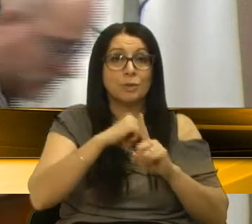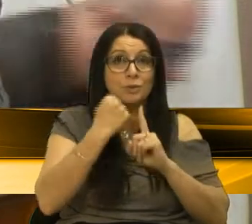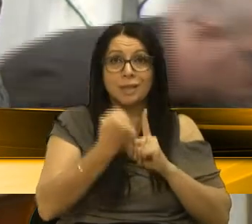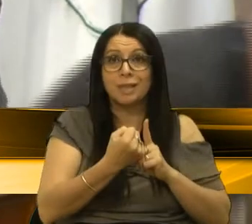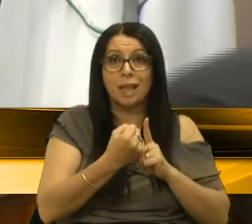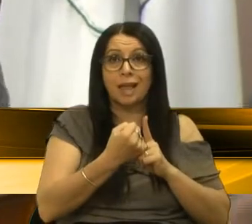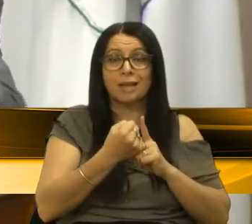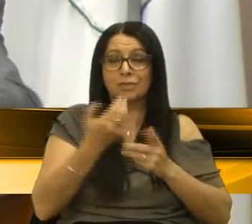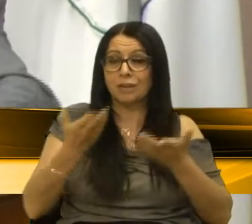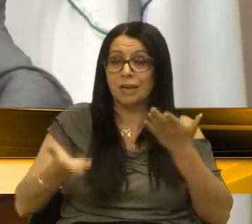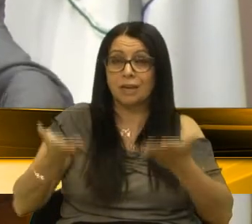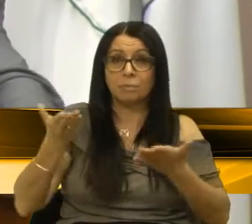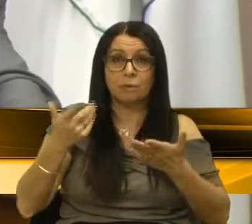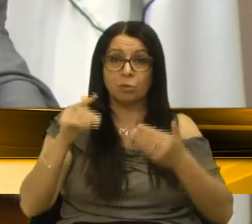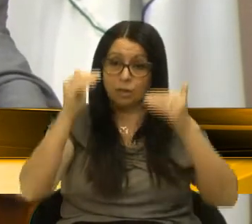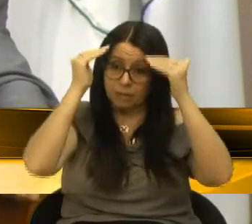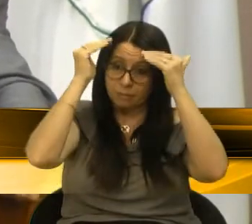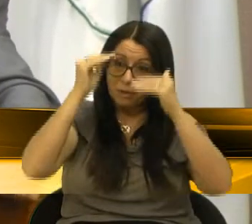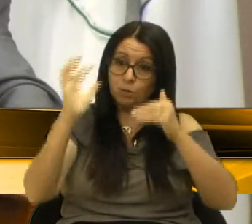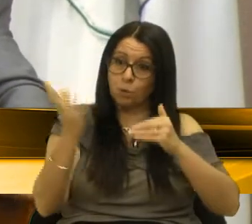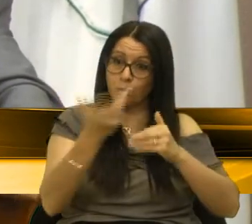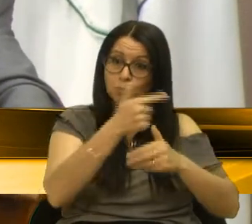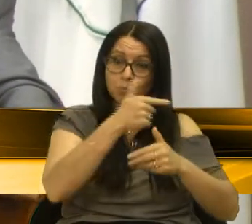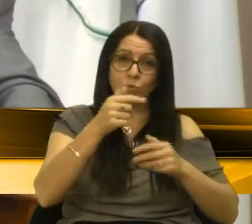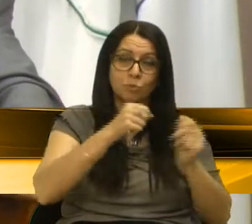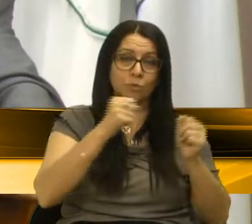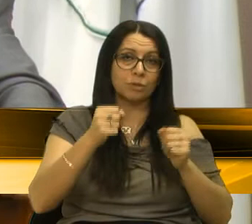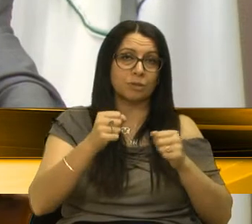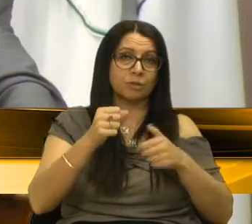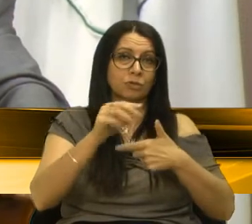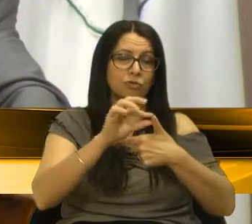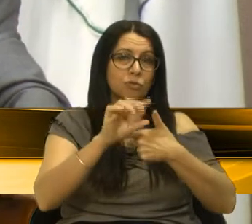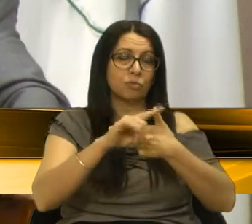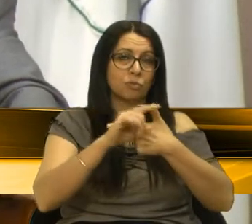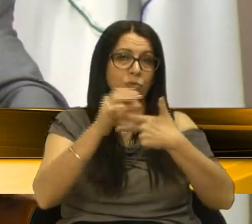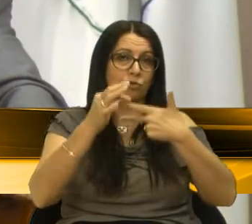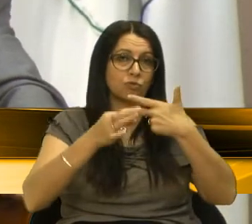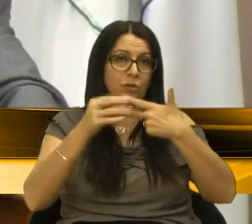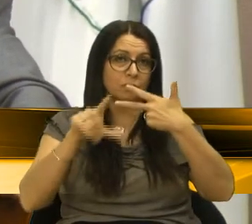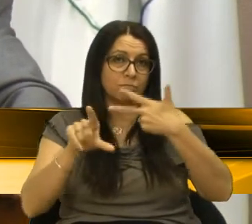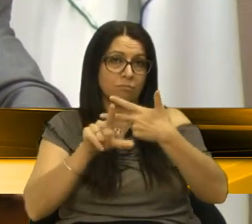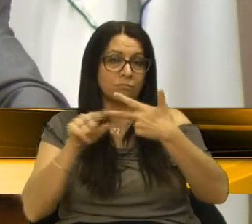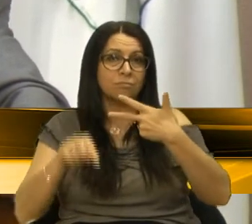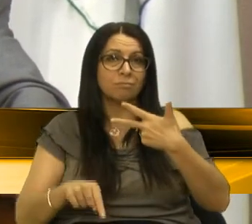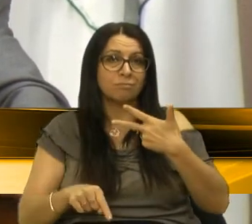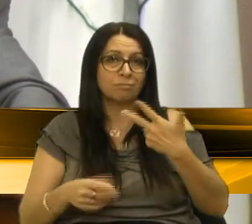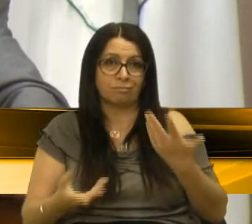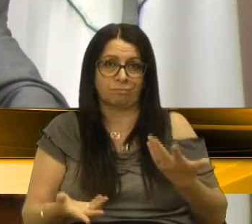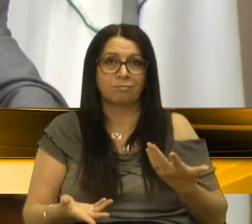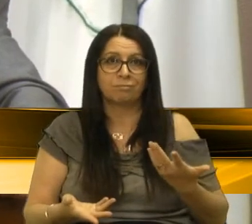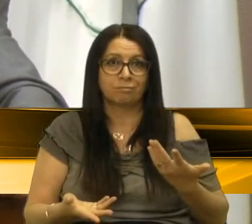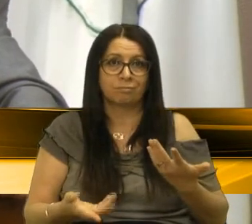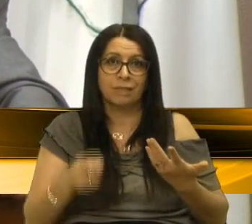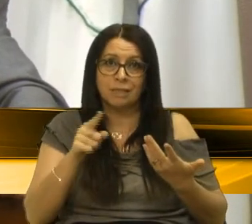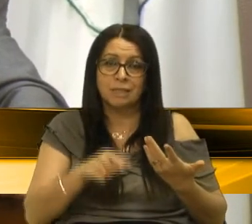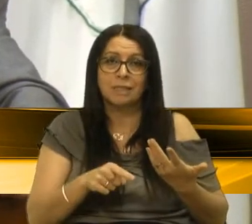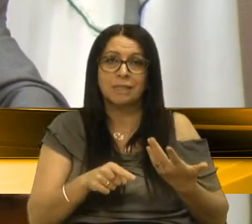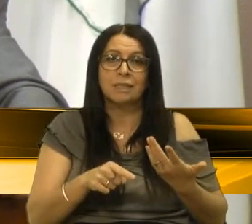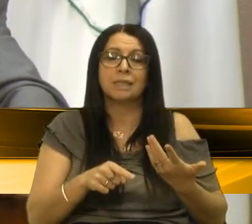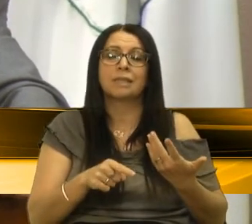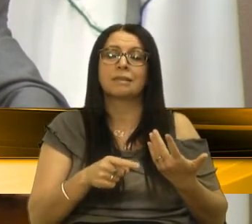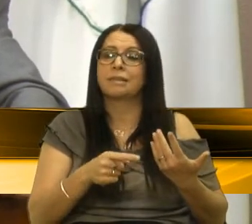equilibrada se não tem respeito aos poderes judiciário, legislativo e executivo. E esse poder foi